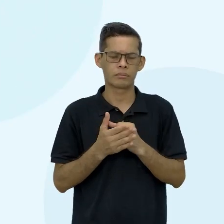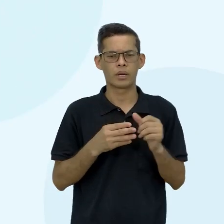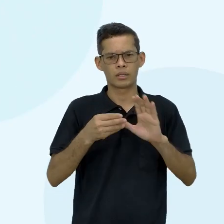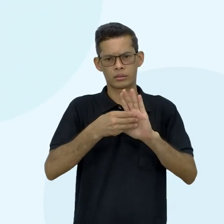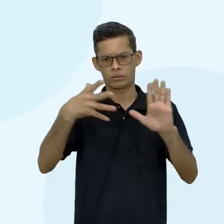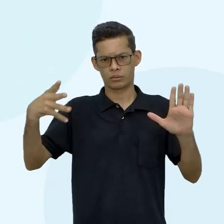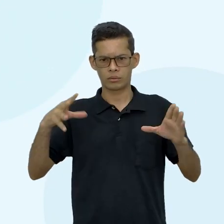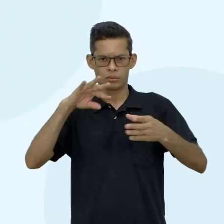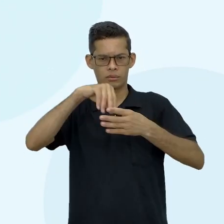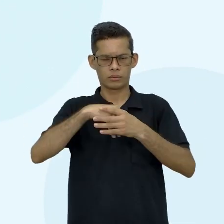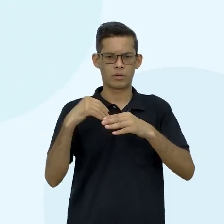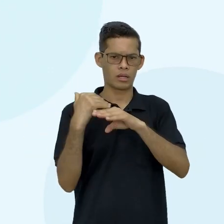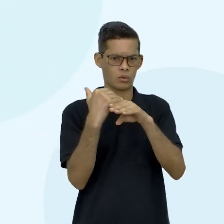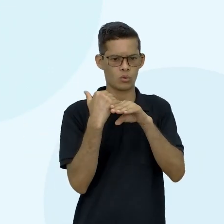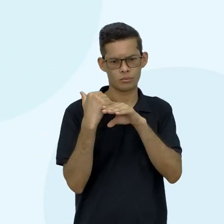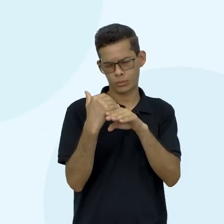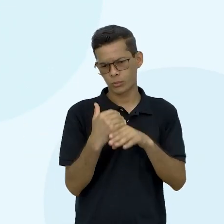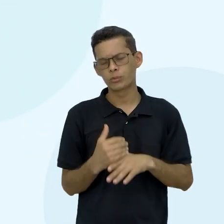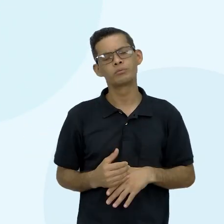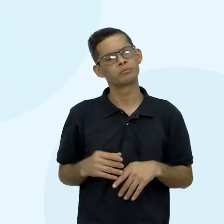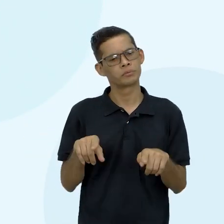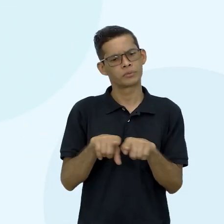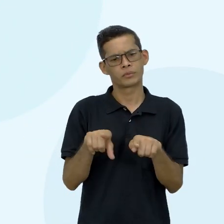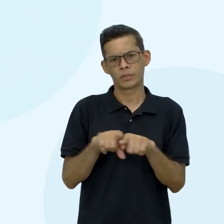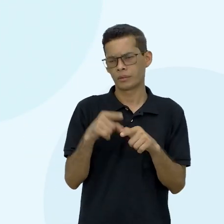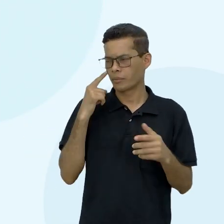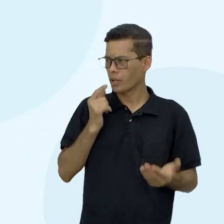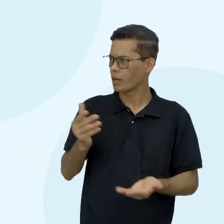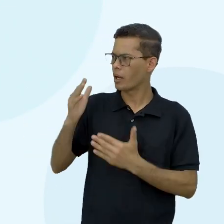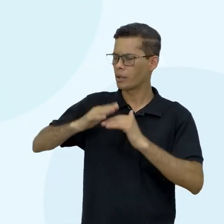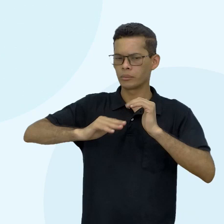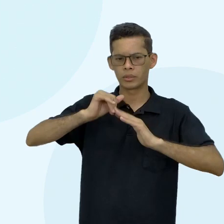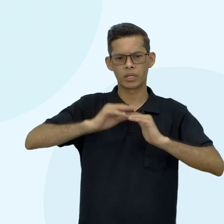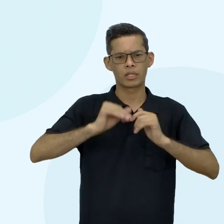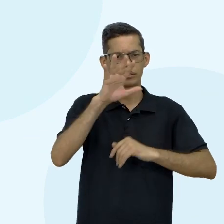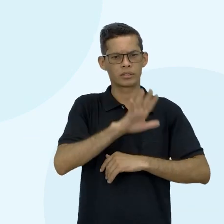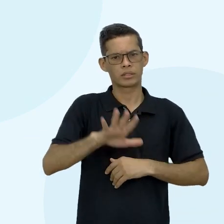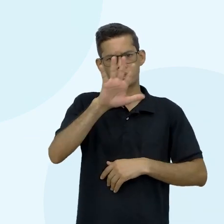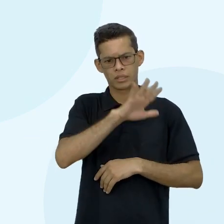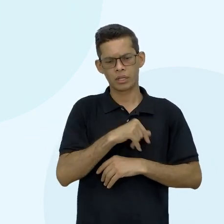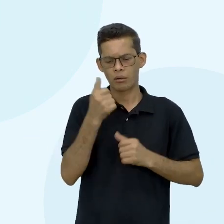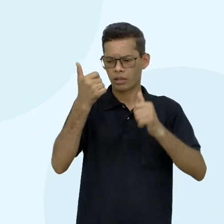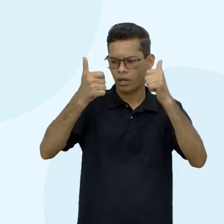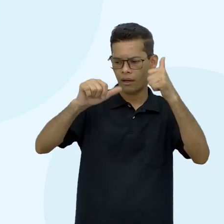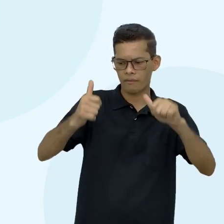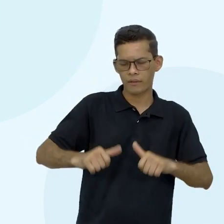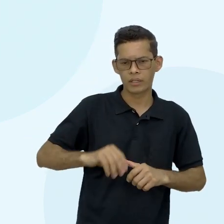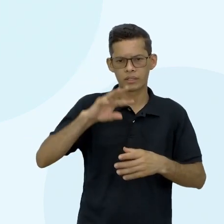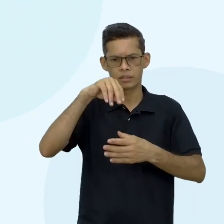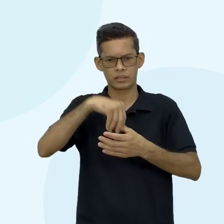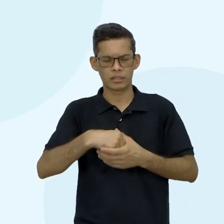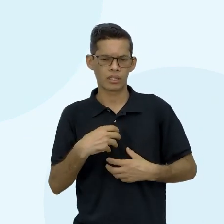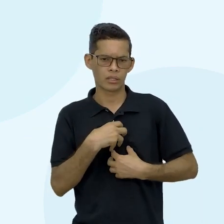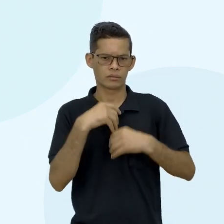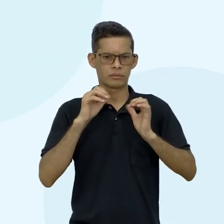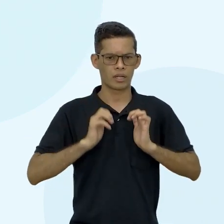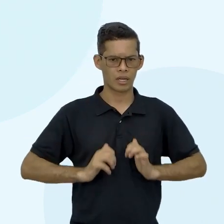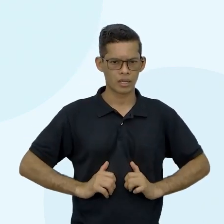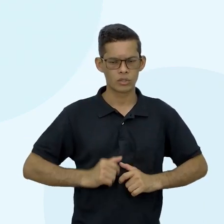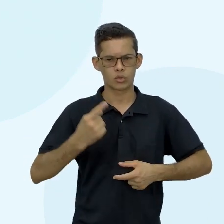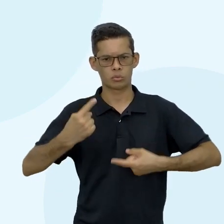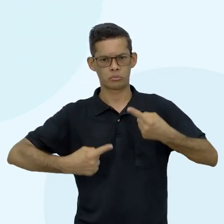Comum, e a habilidade geral básica, que é analisar e avaliar os impasses ético-políticos decorrentes